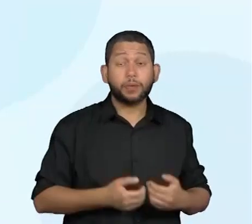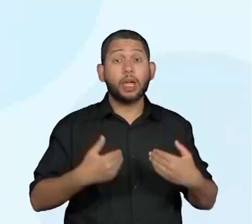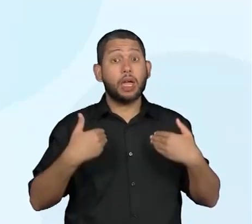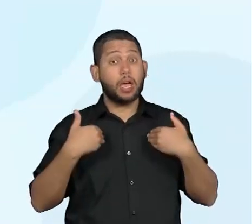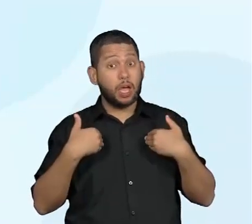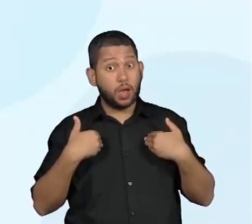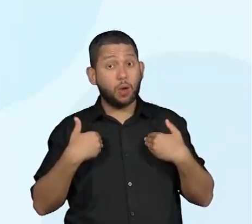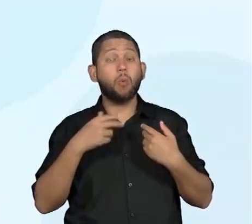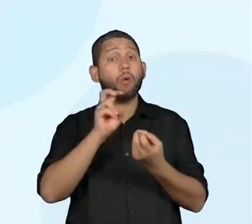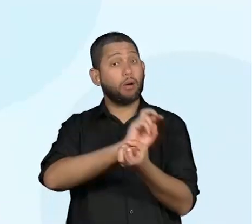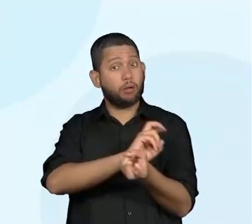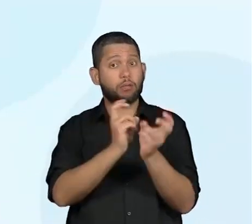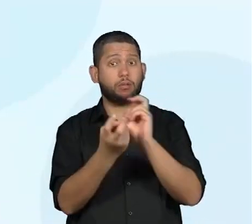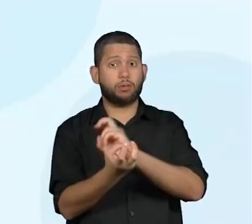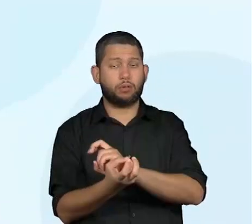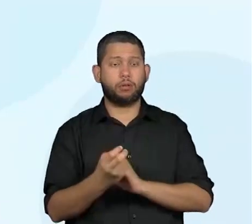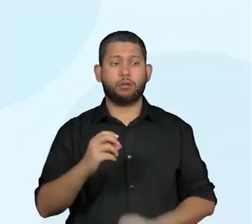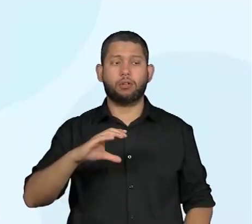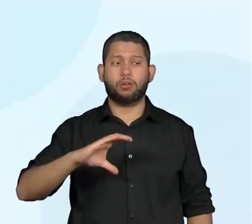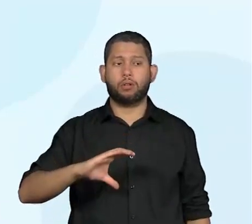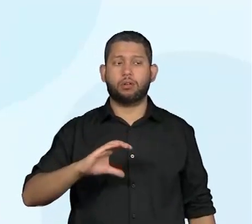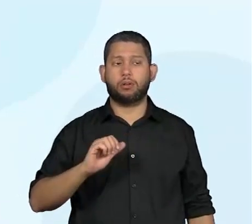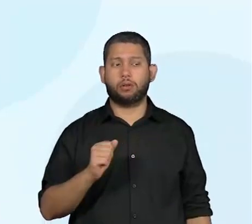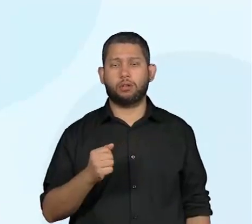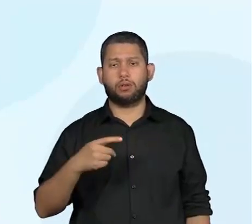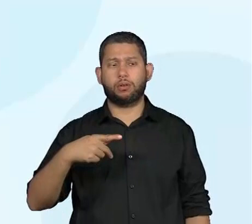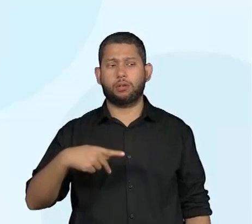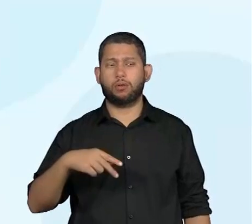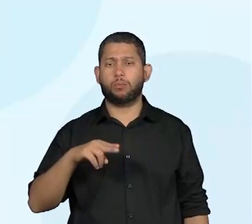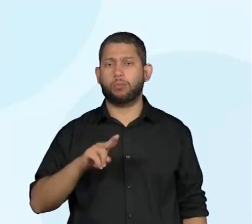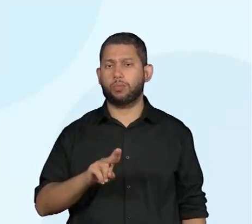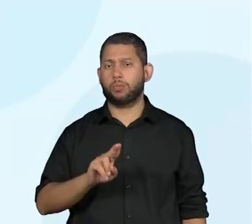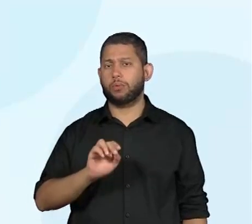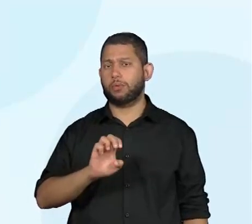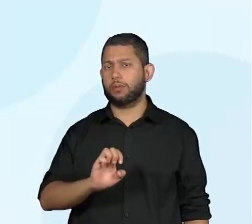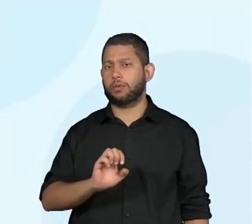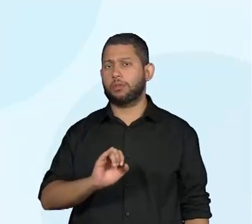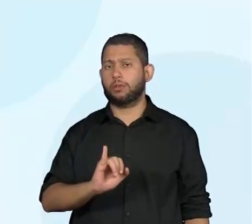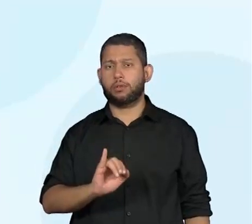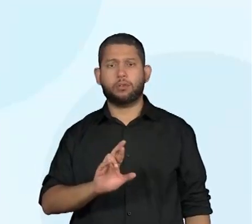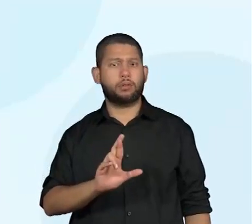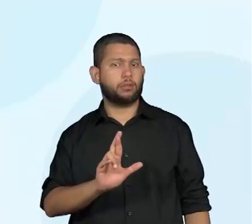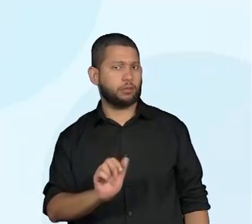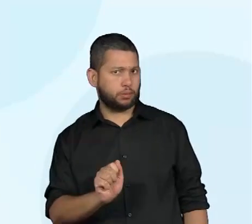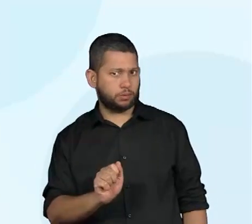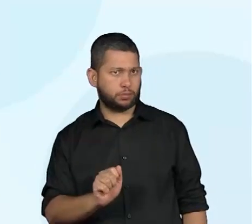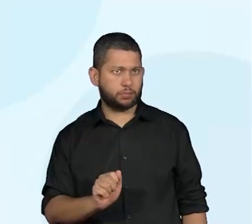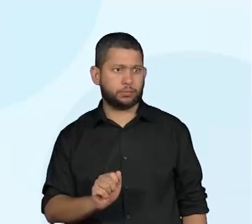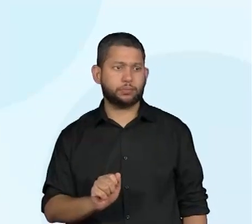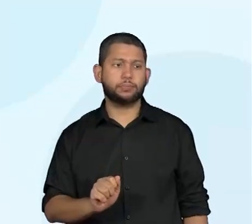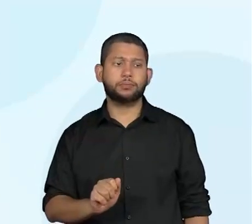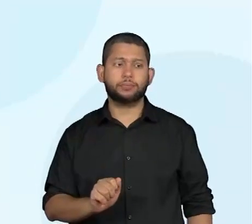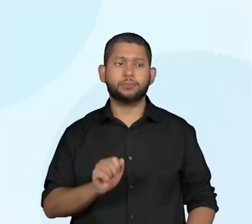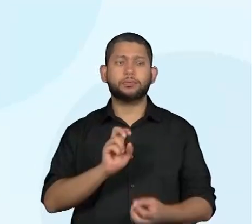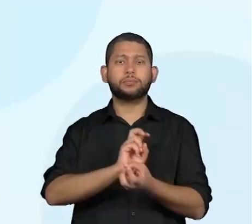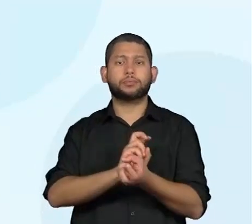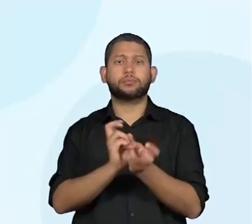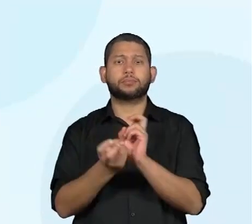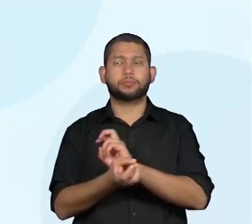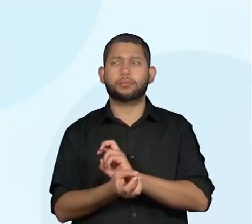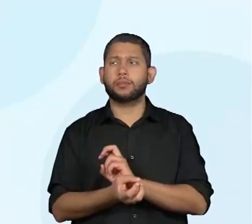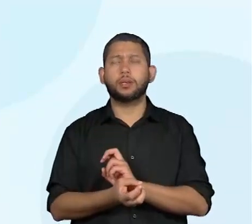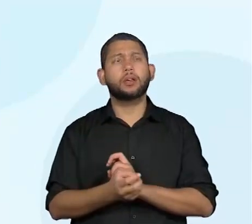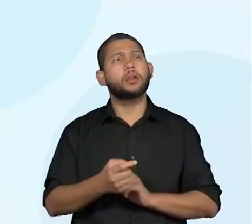colocar capoeira. Já que você falou capoeira, eu vou aproveitar a deixa da capoeira. Vai pensando em outra luta aí, professor